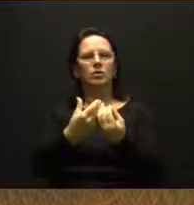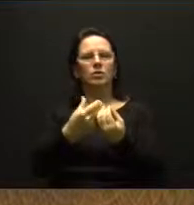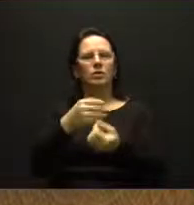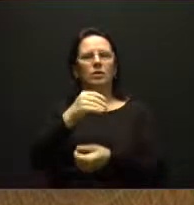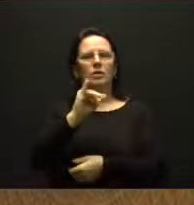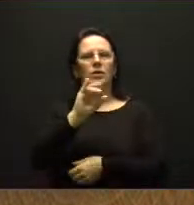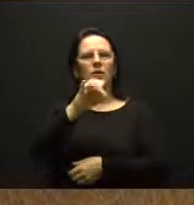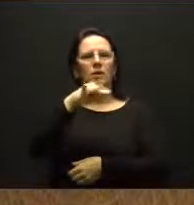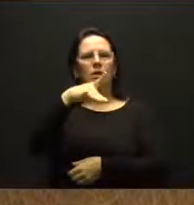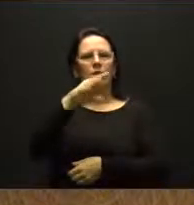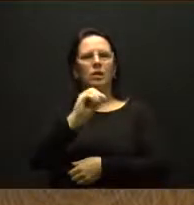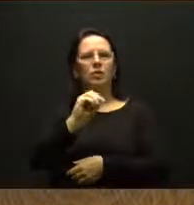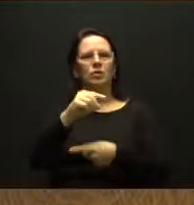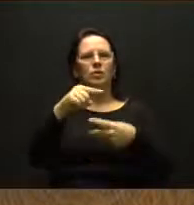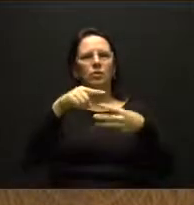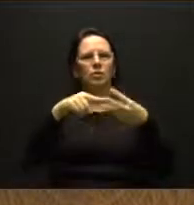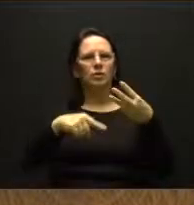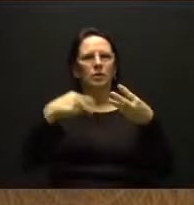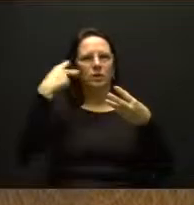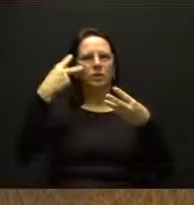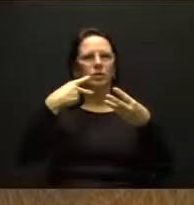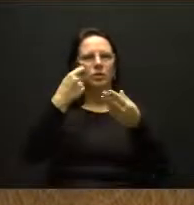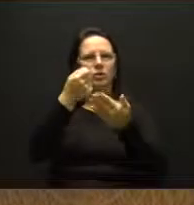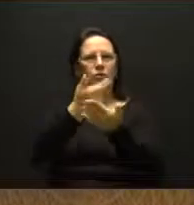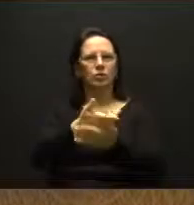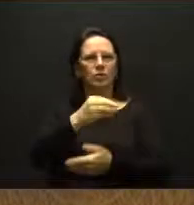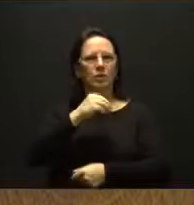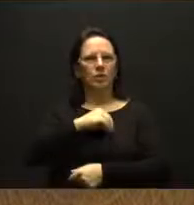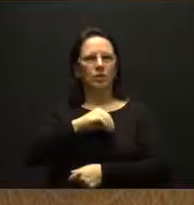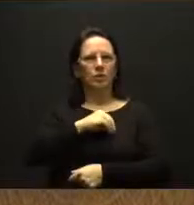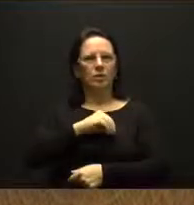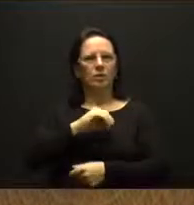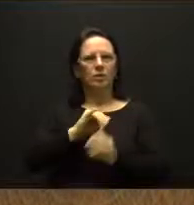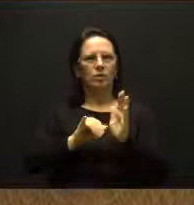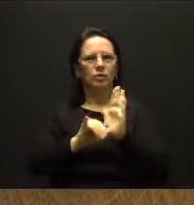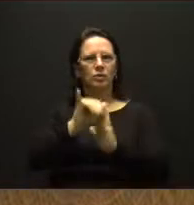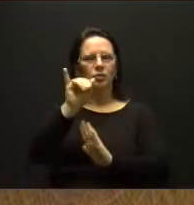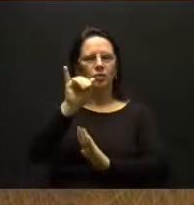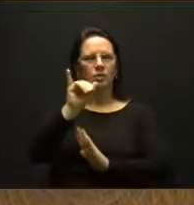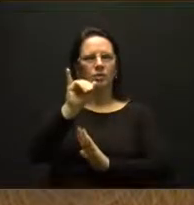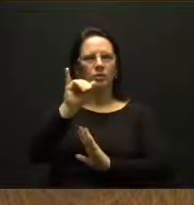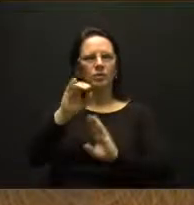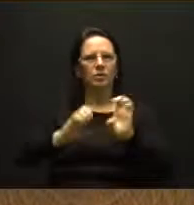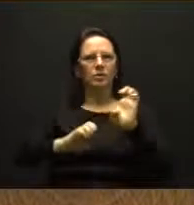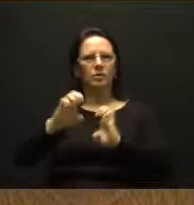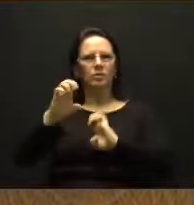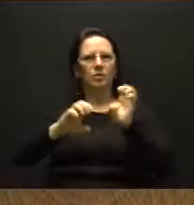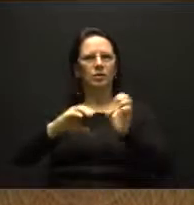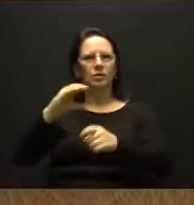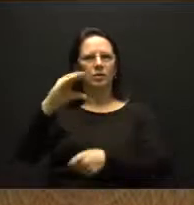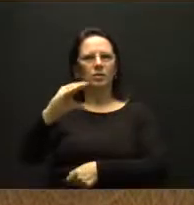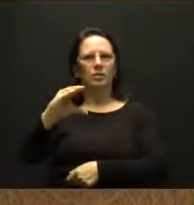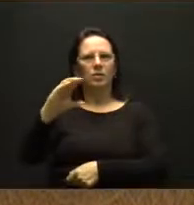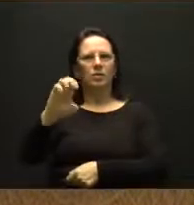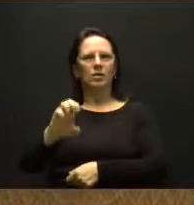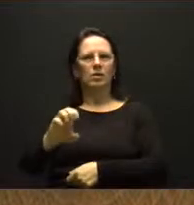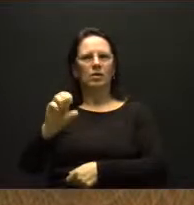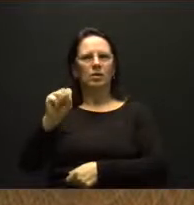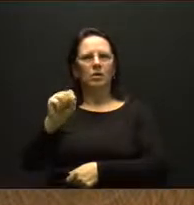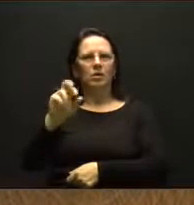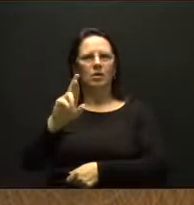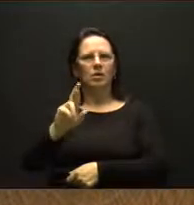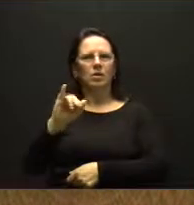por três membros para investigar o pagamento de impostos na empresa cesare bem como todas suas licenças